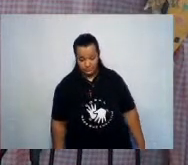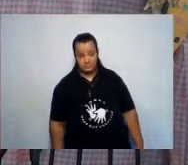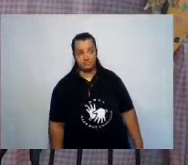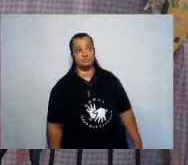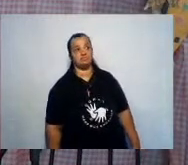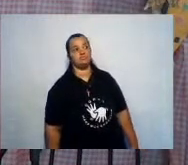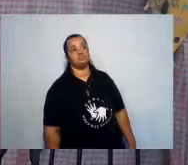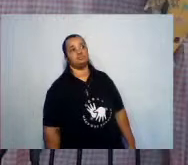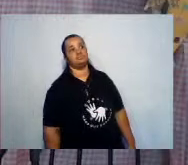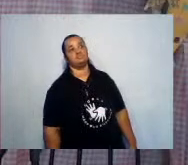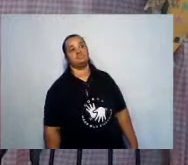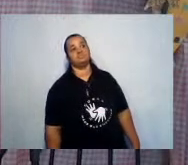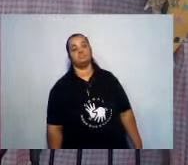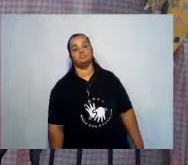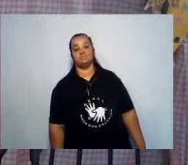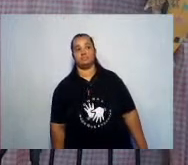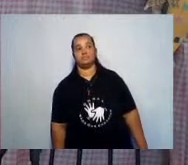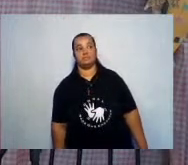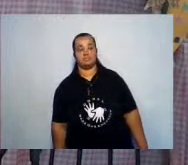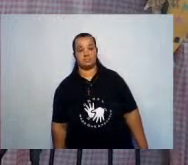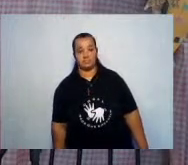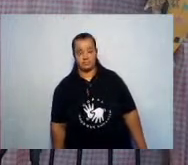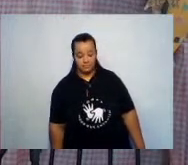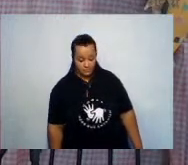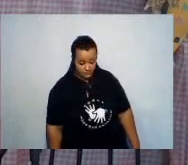Último Pedido.